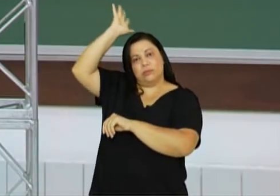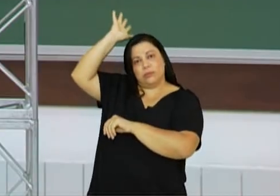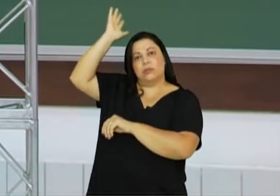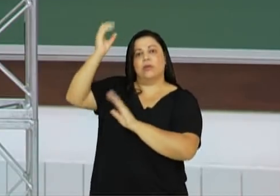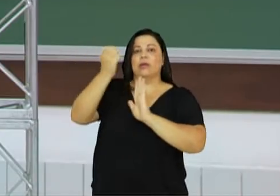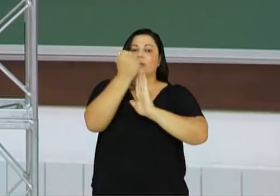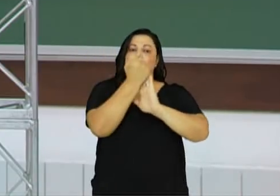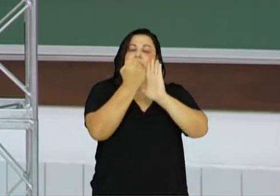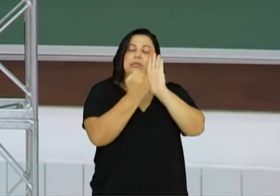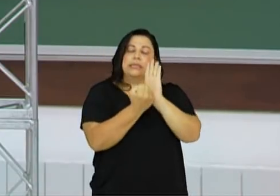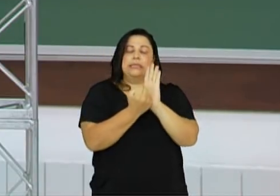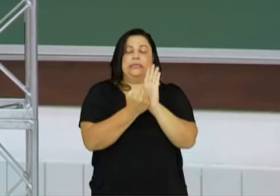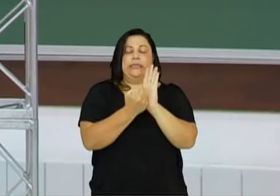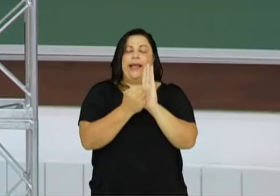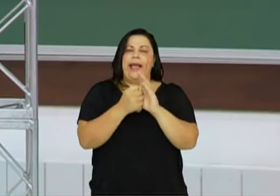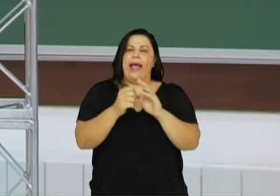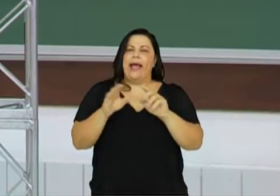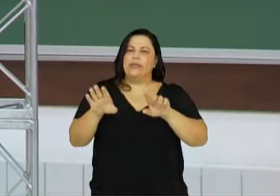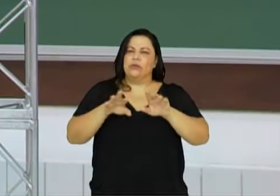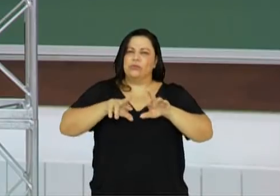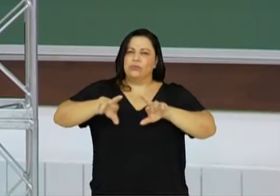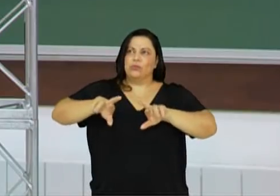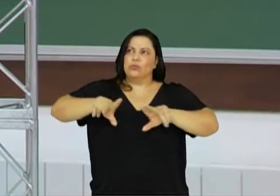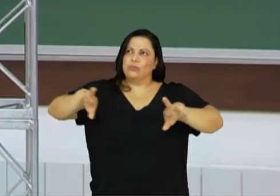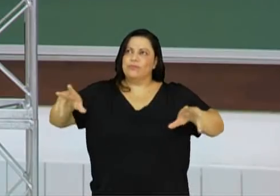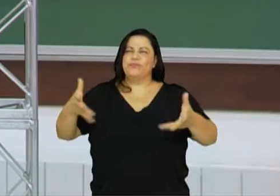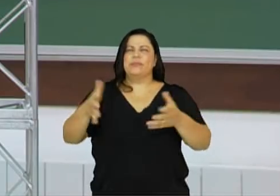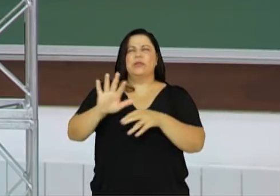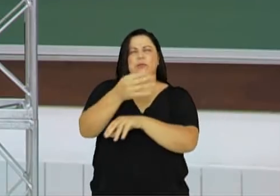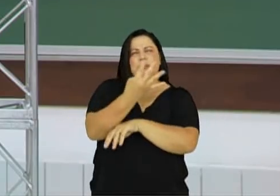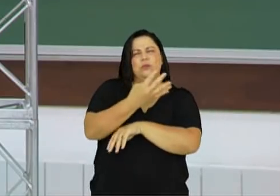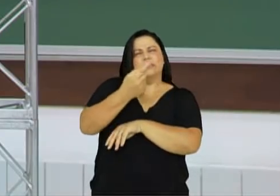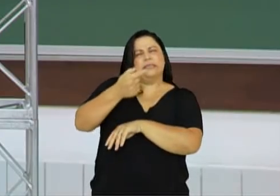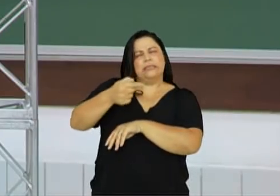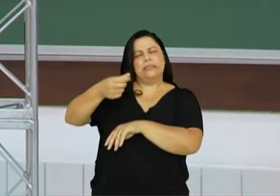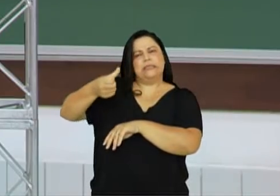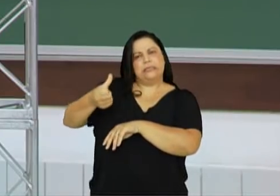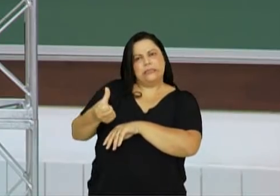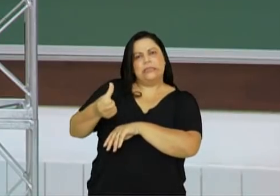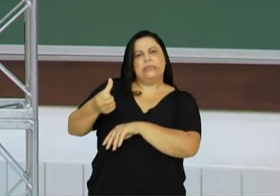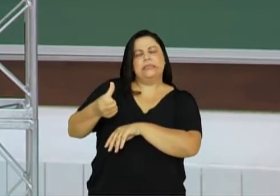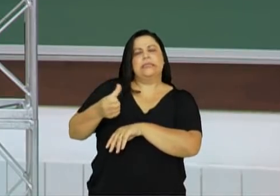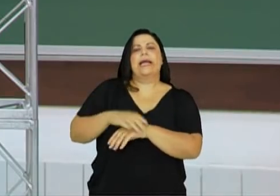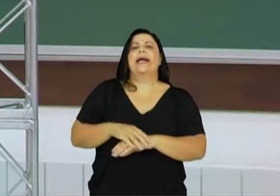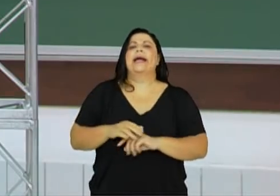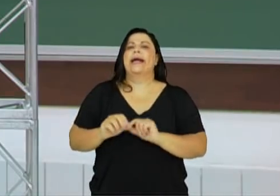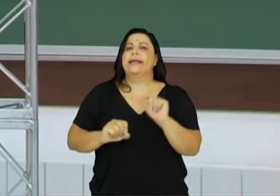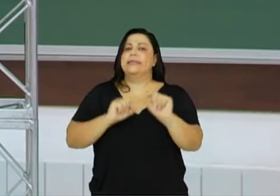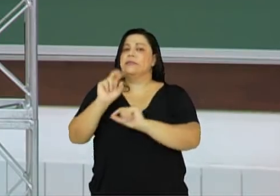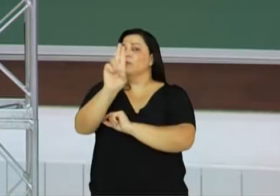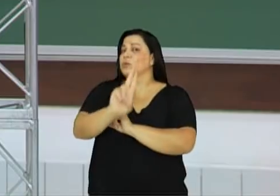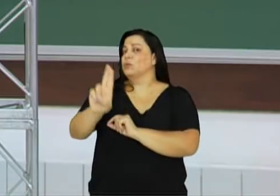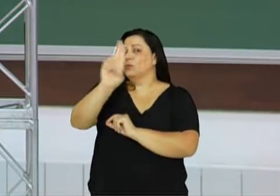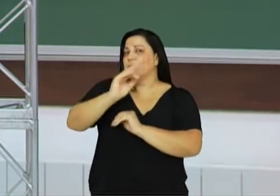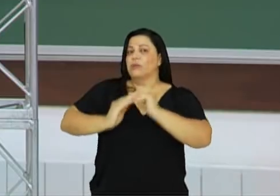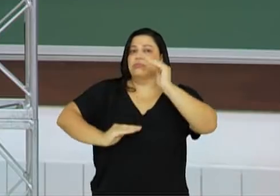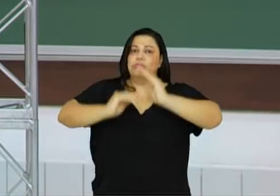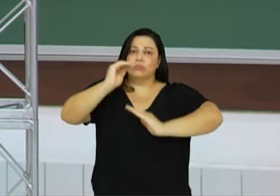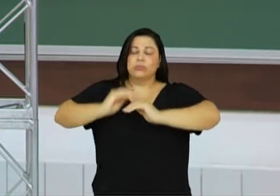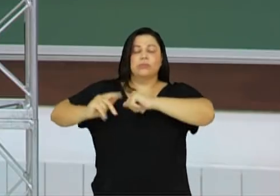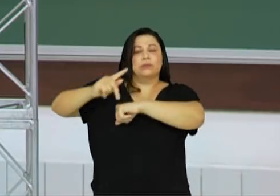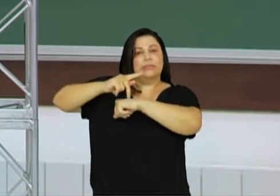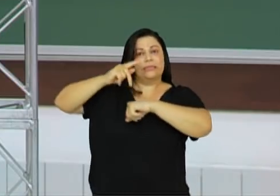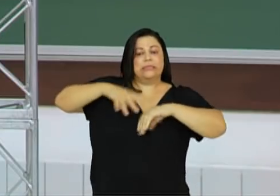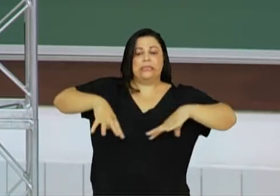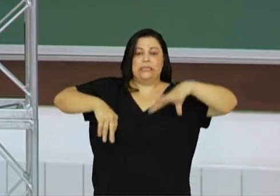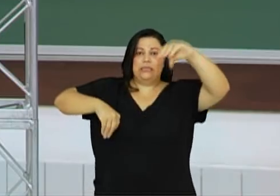ali no ano de 476, essas mesmas pedras vão ser utilizadas na construção dos castelos medievais e até